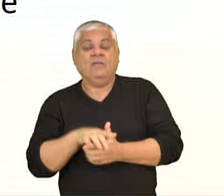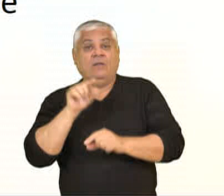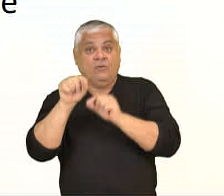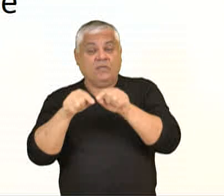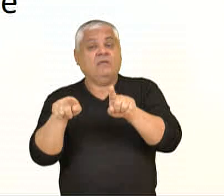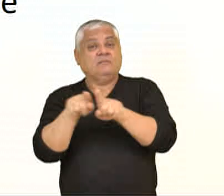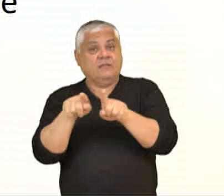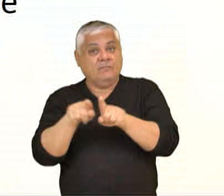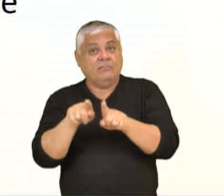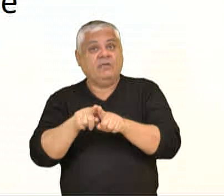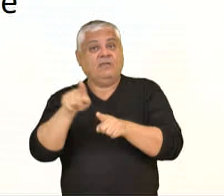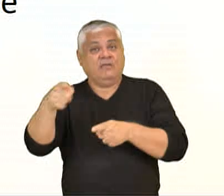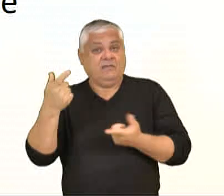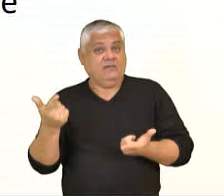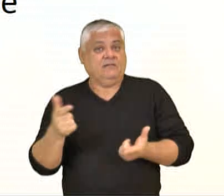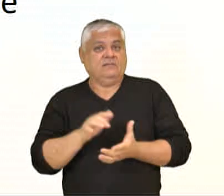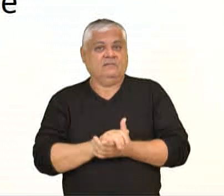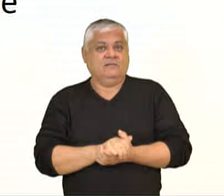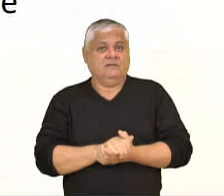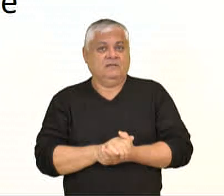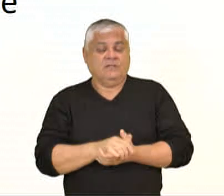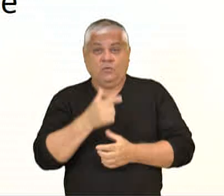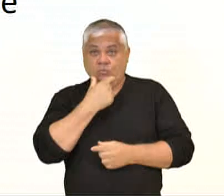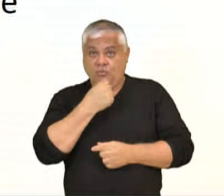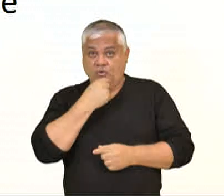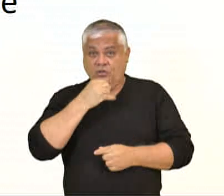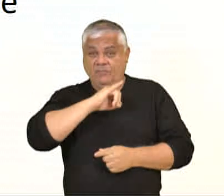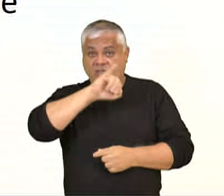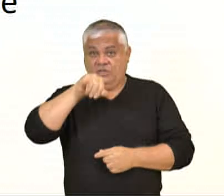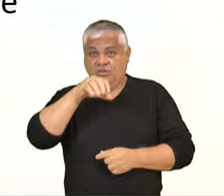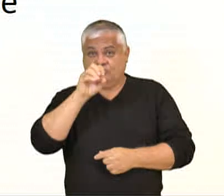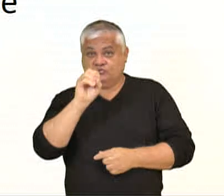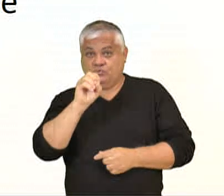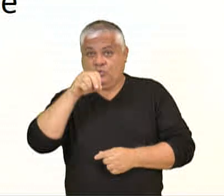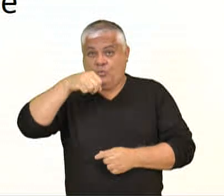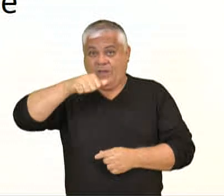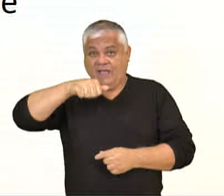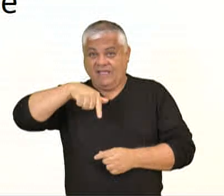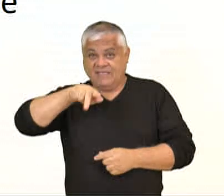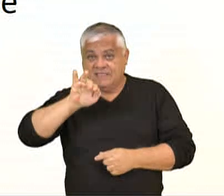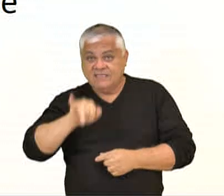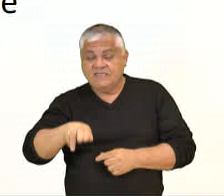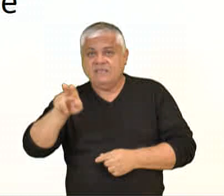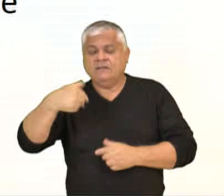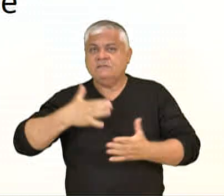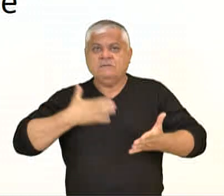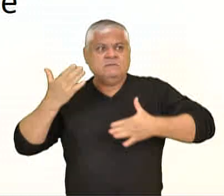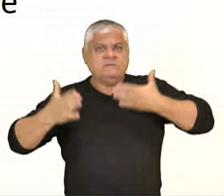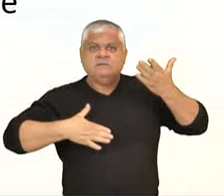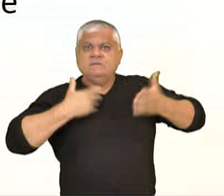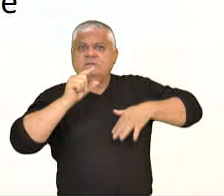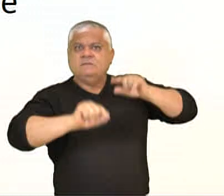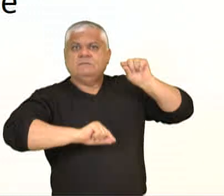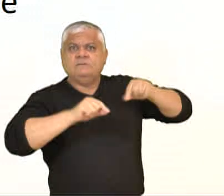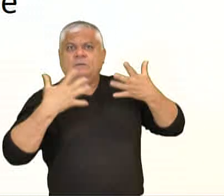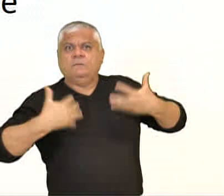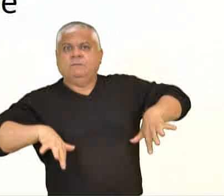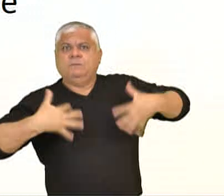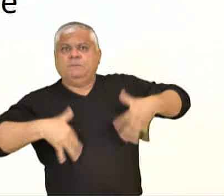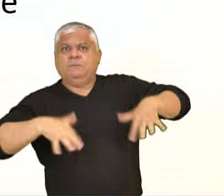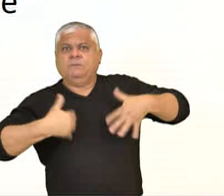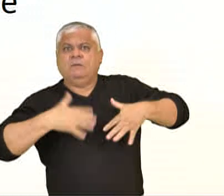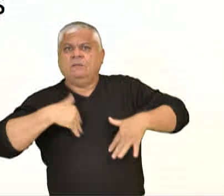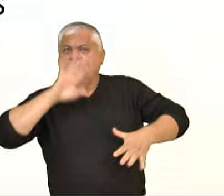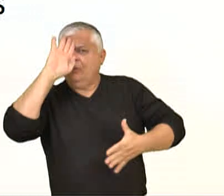ferira, leviano modo. Jó Joaquim, derrubadamente surpreso, no absurdo desistia de